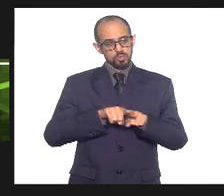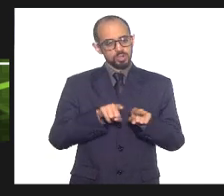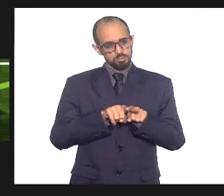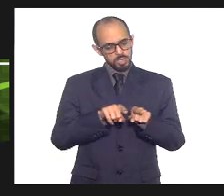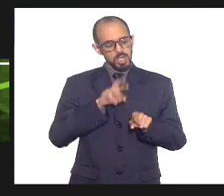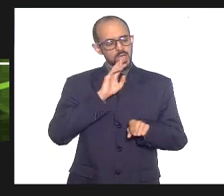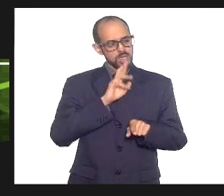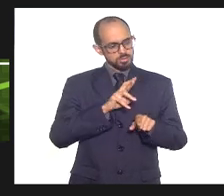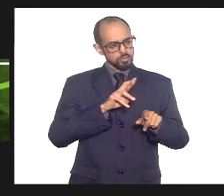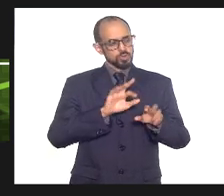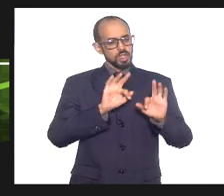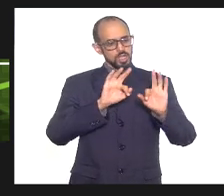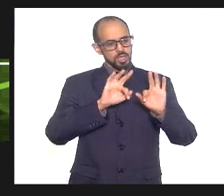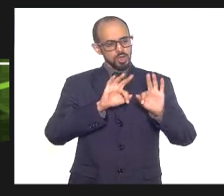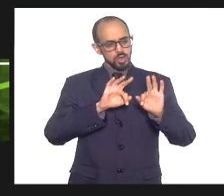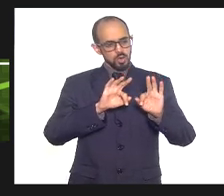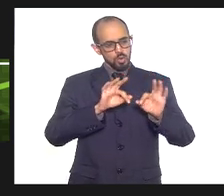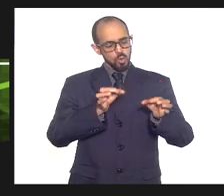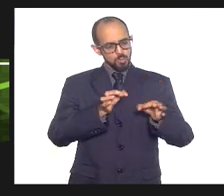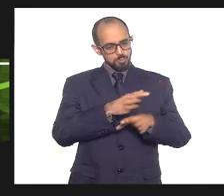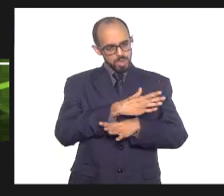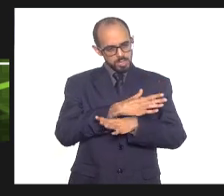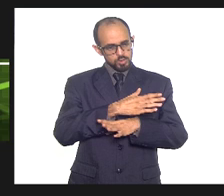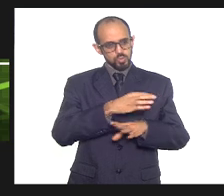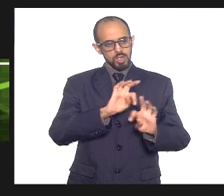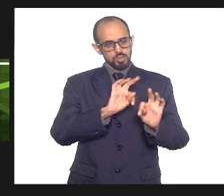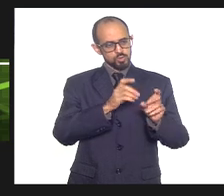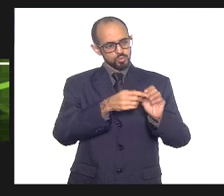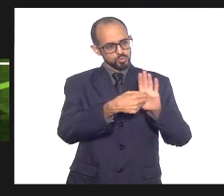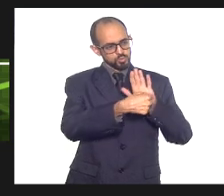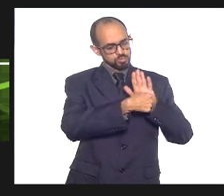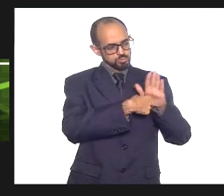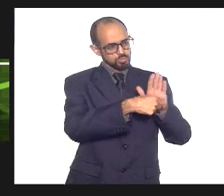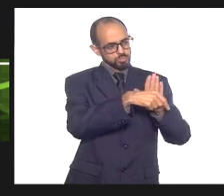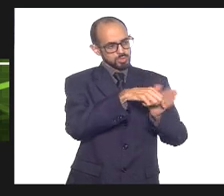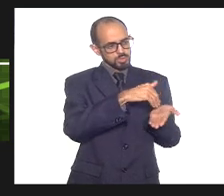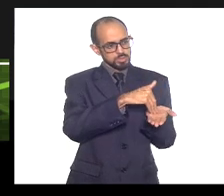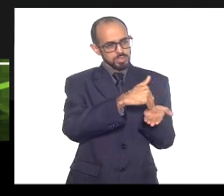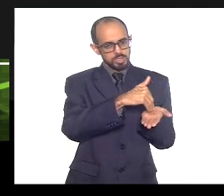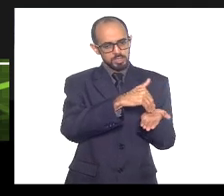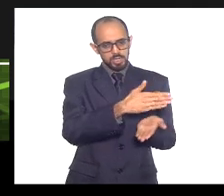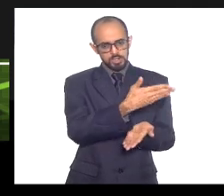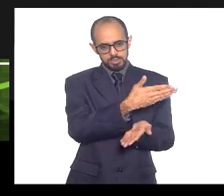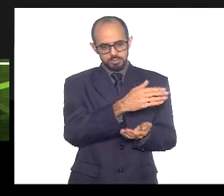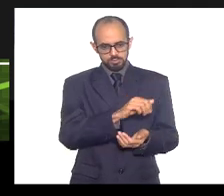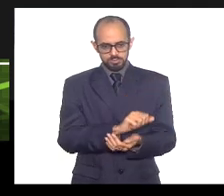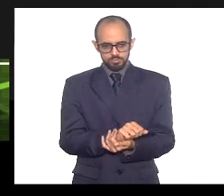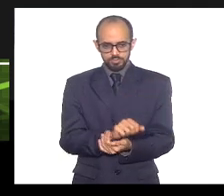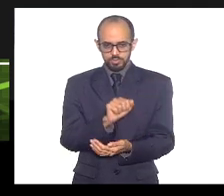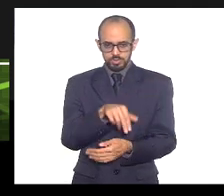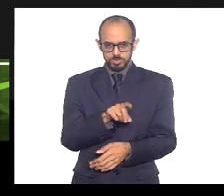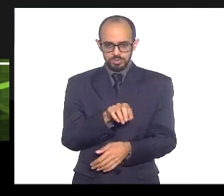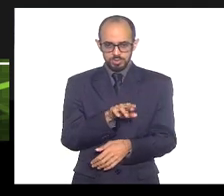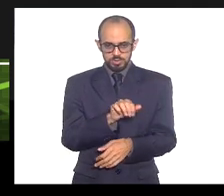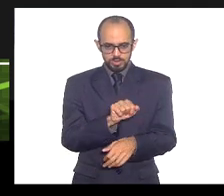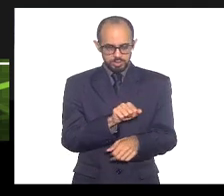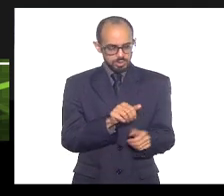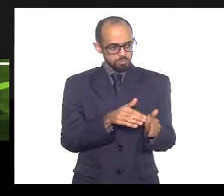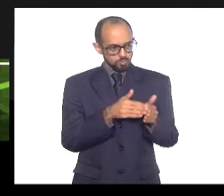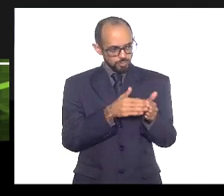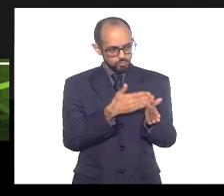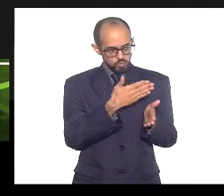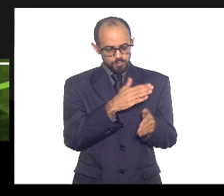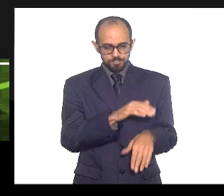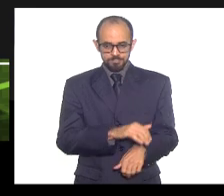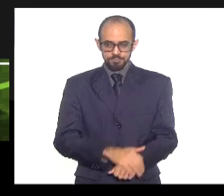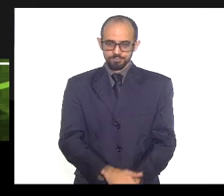resposta sobre os dois questionamentos feitos pela Cefaz. André, se você puder nos ajudar. Claro, Ulisses,